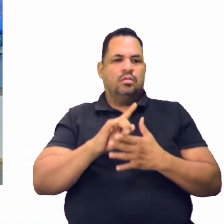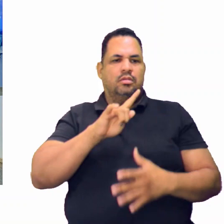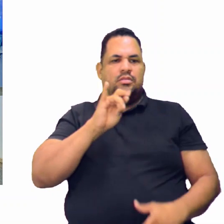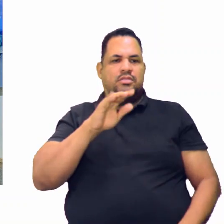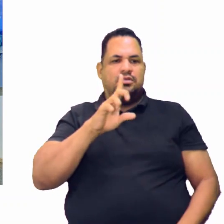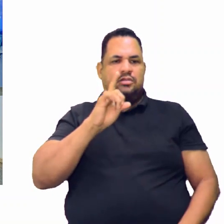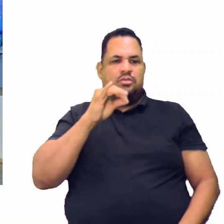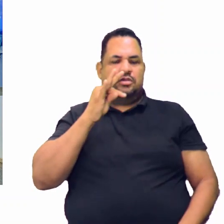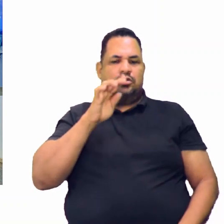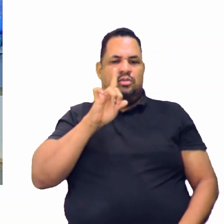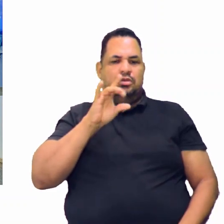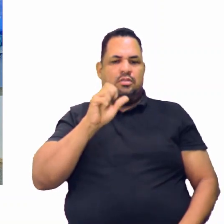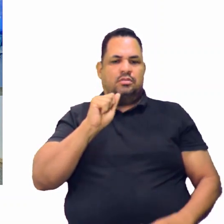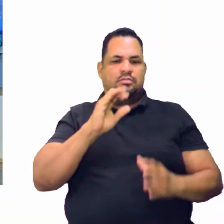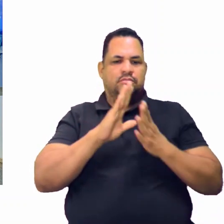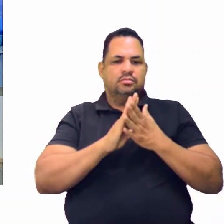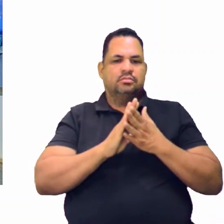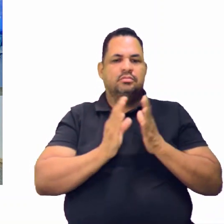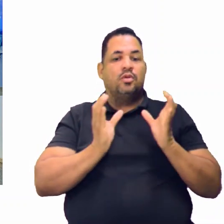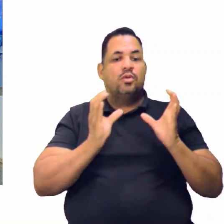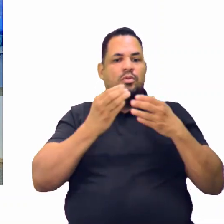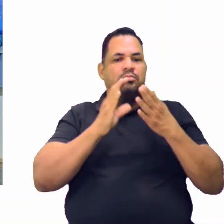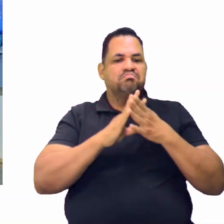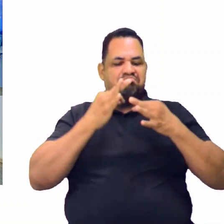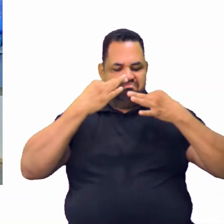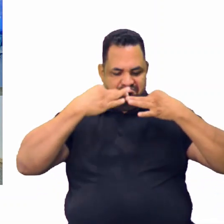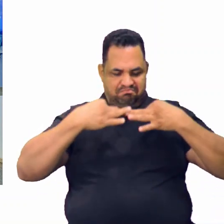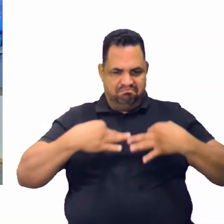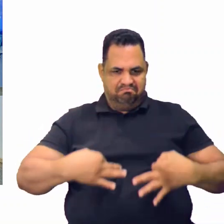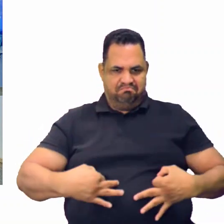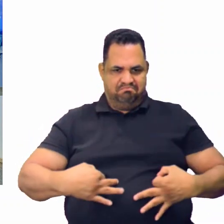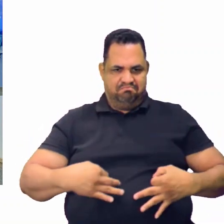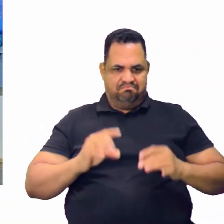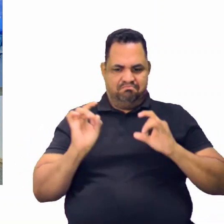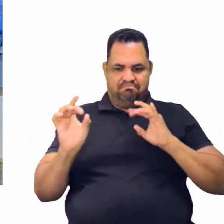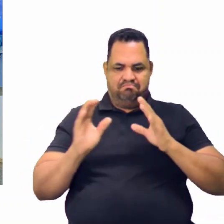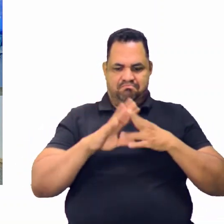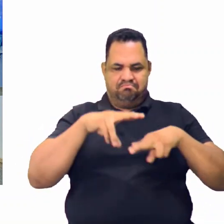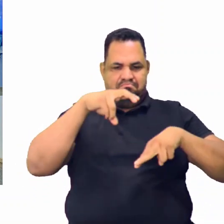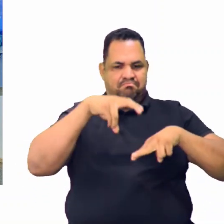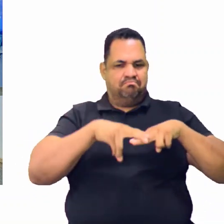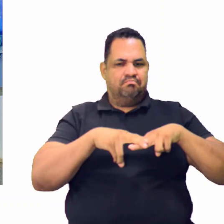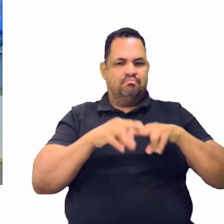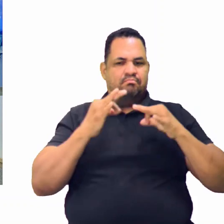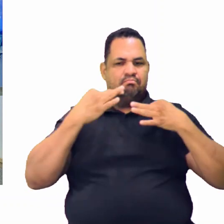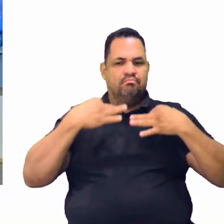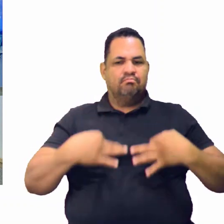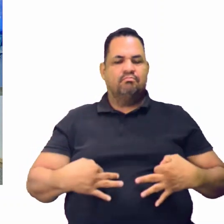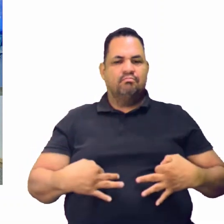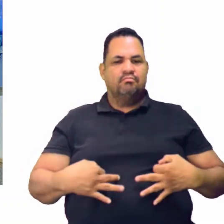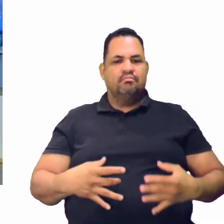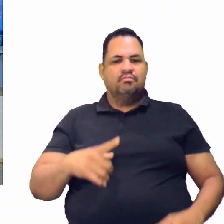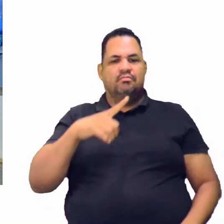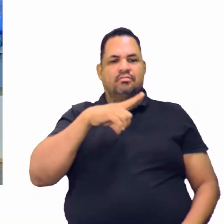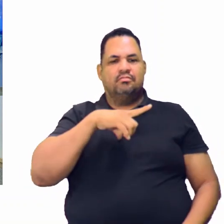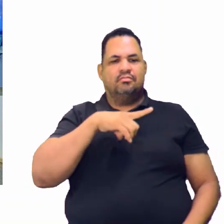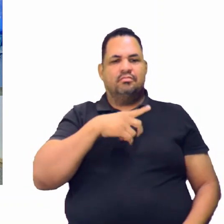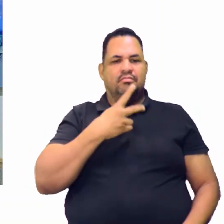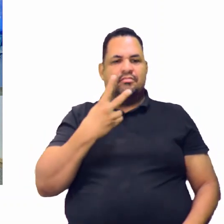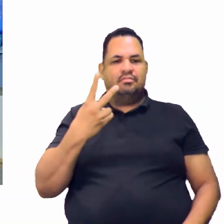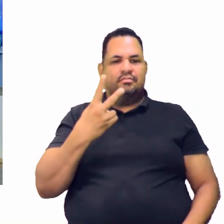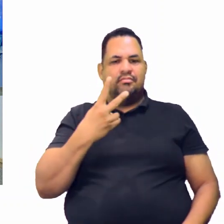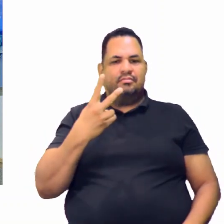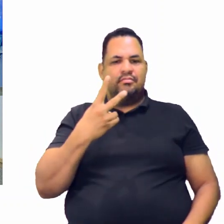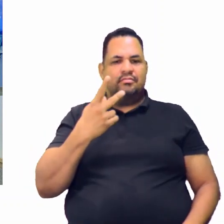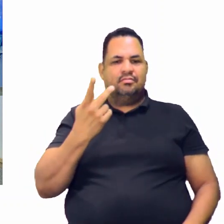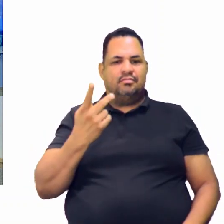toda a turma toda disciplinada, ó, em cada ano, mas só que tem 2